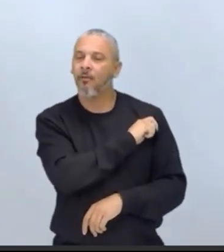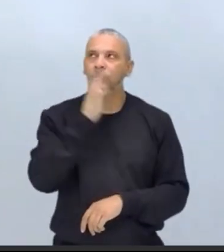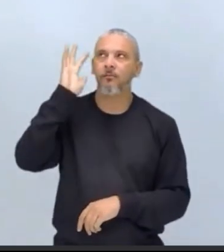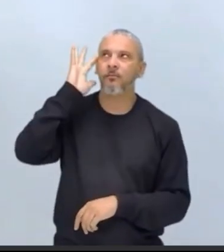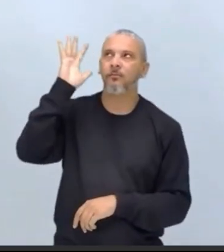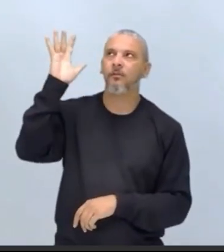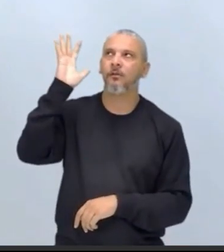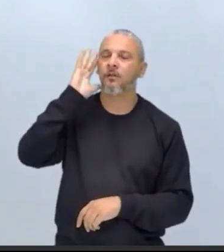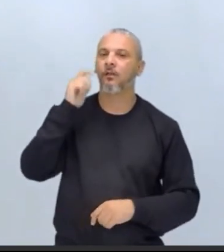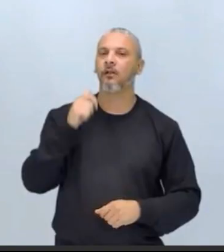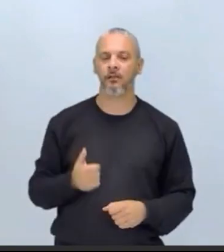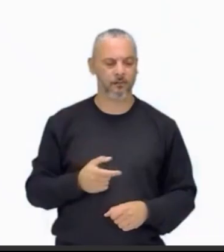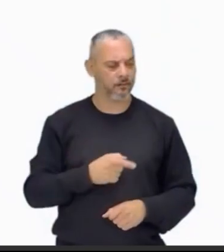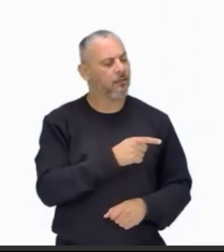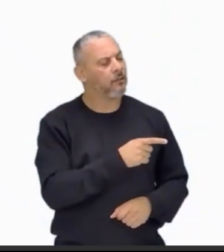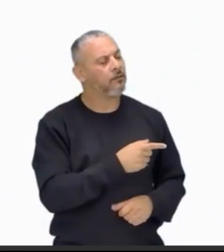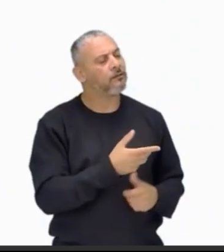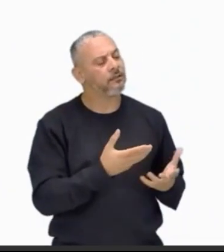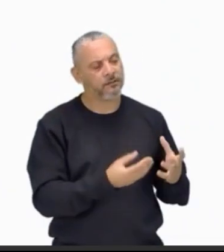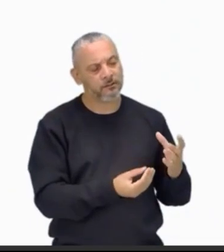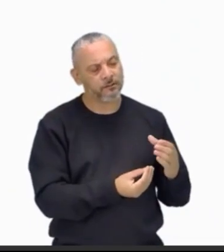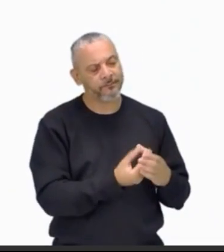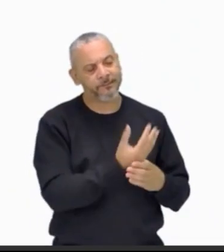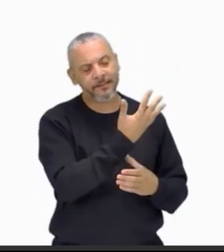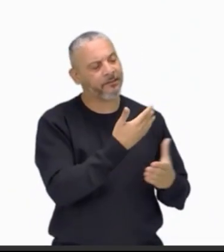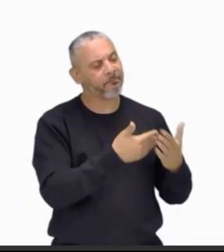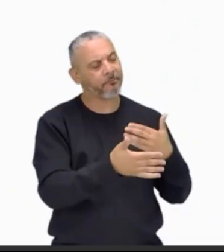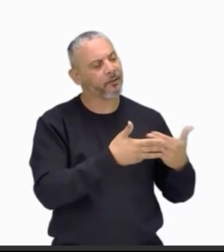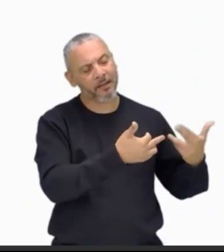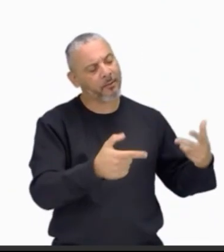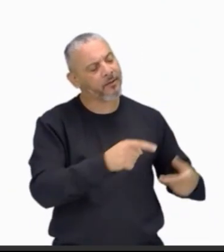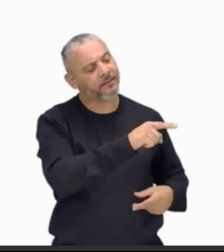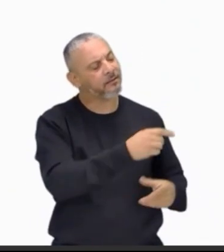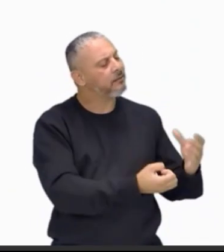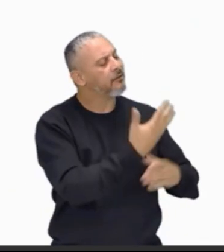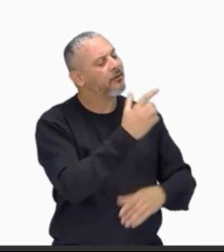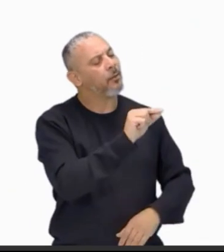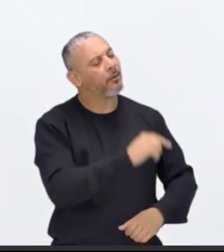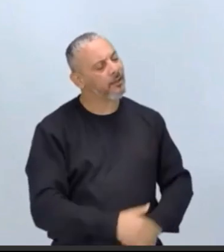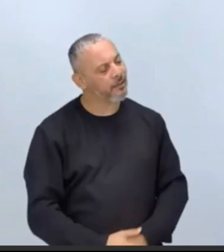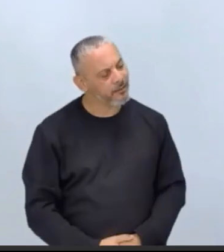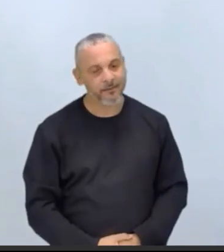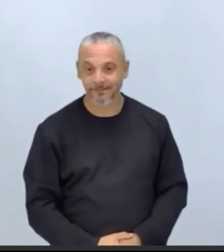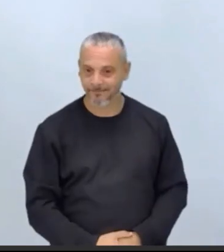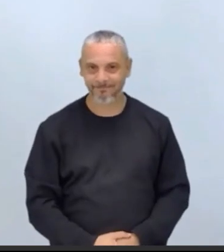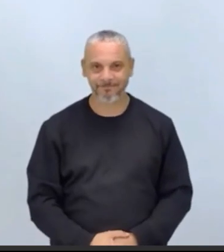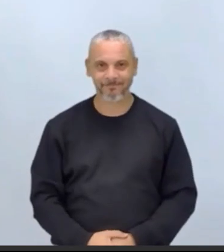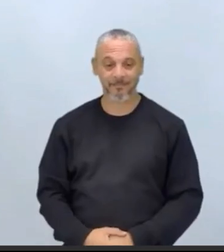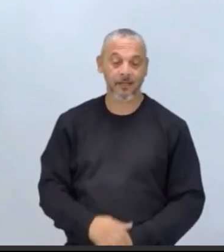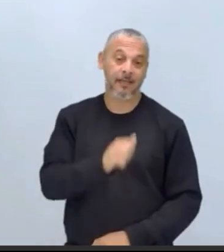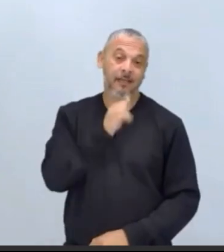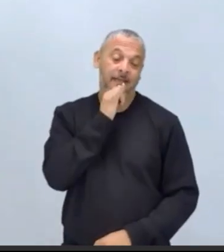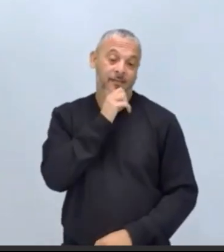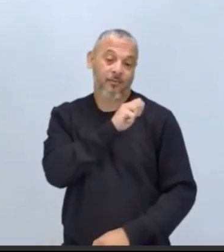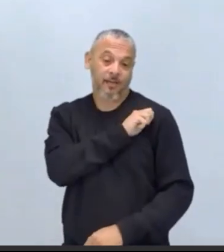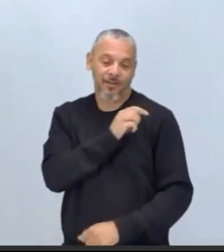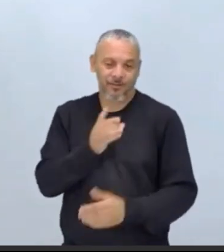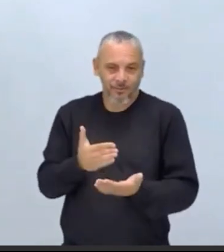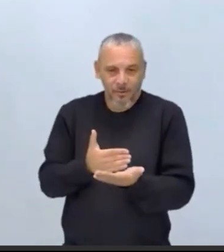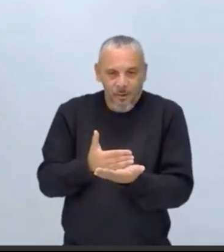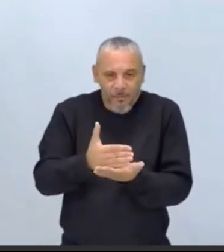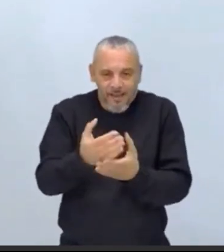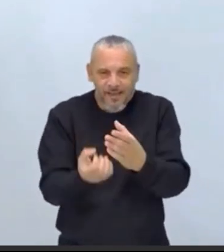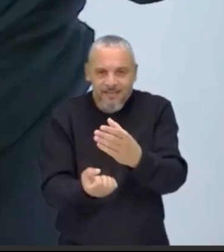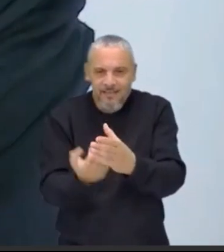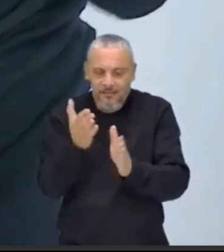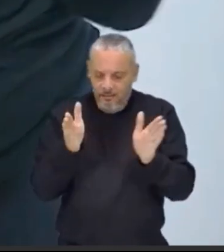seu aluno. Então, e se você pudesse criar, assim, qualquer tipo de autômato, o que você faria? Então, se os alunos criarem, por exemplo, essa parte inicial